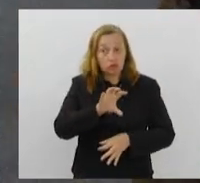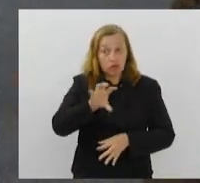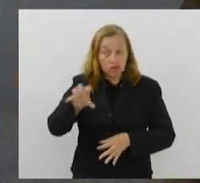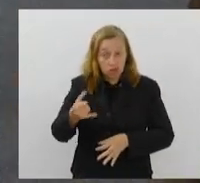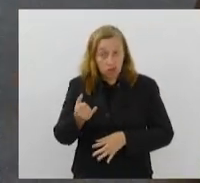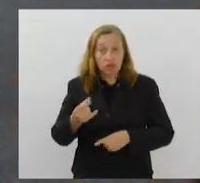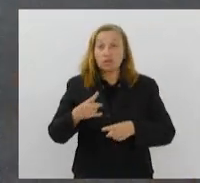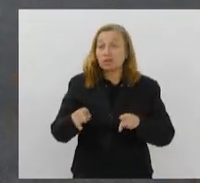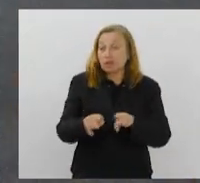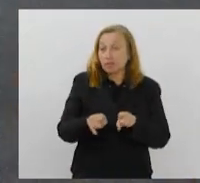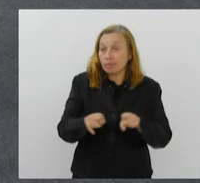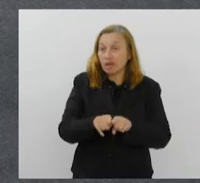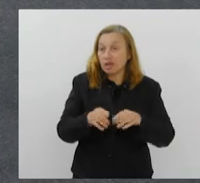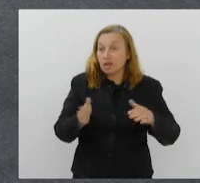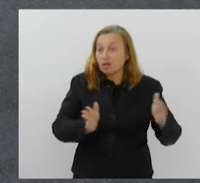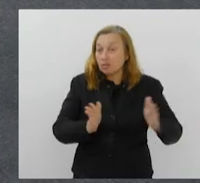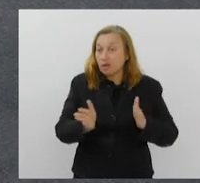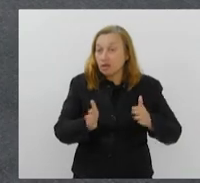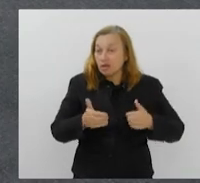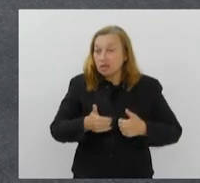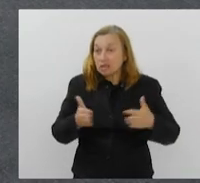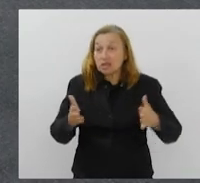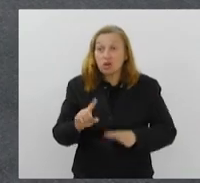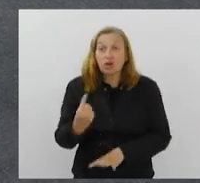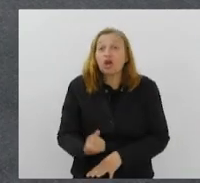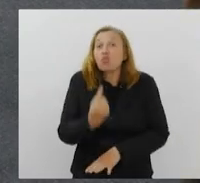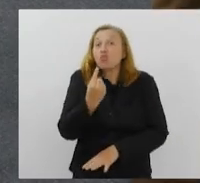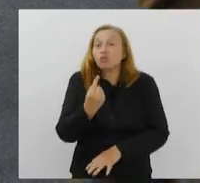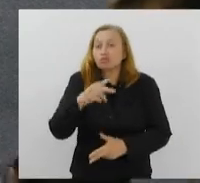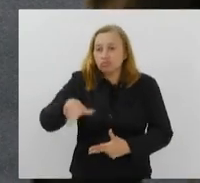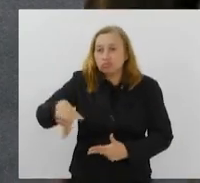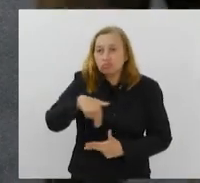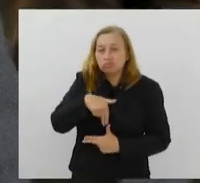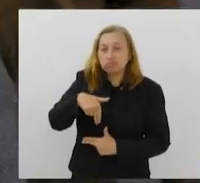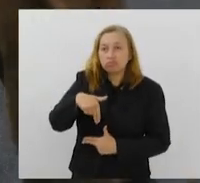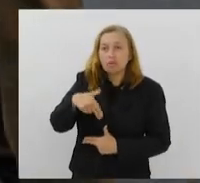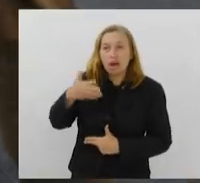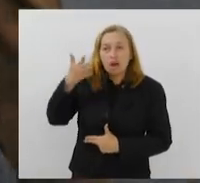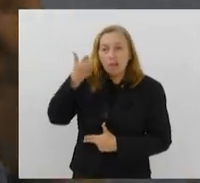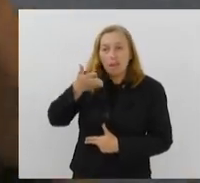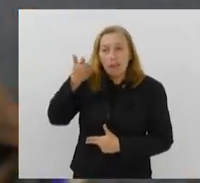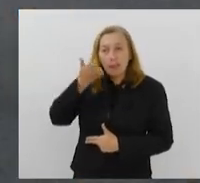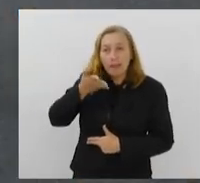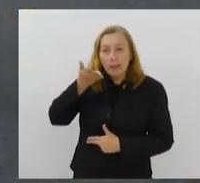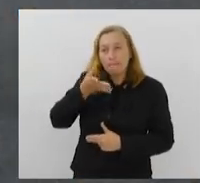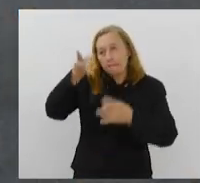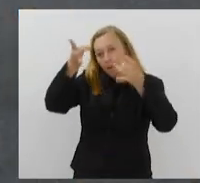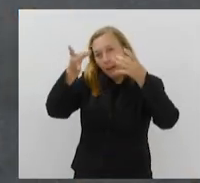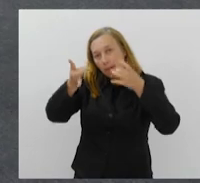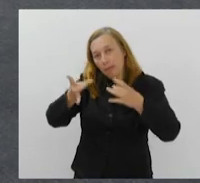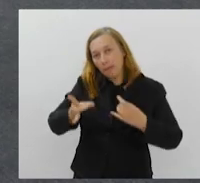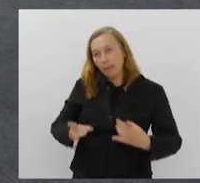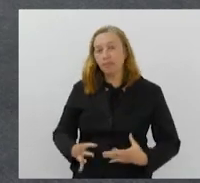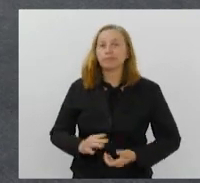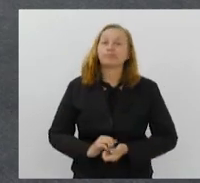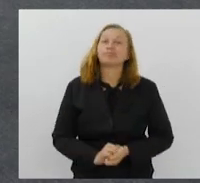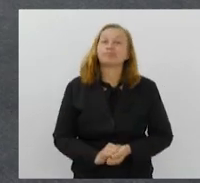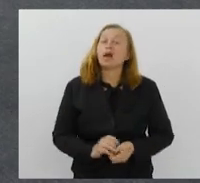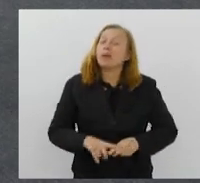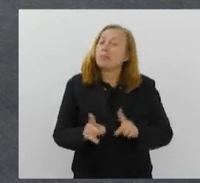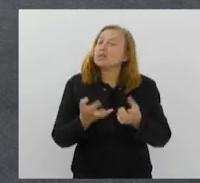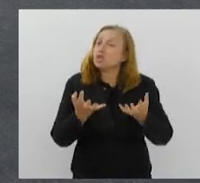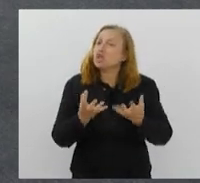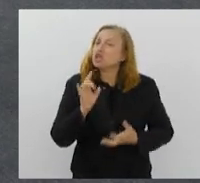E no expediente inicial, visto que eu era o único orador inscrito, eu detalhei cada item. Mas queria